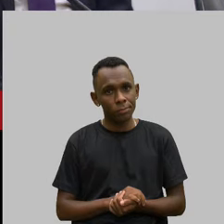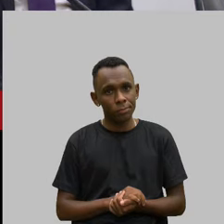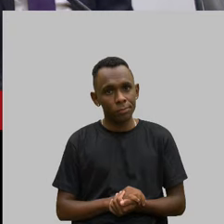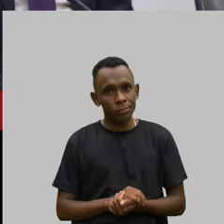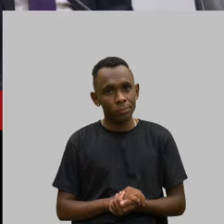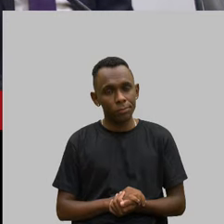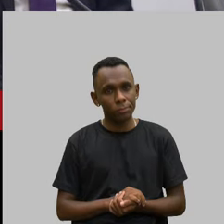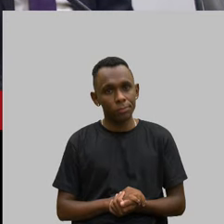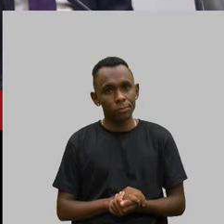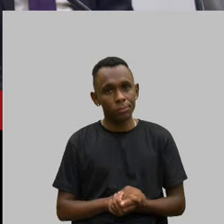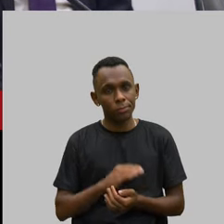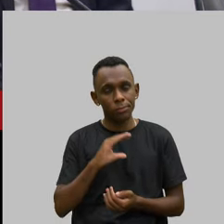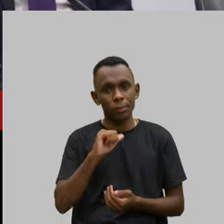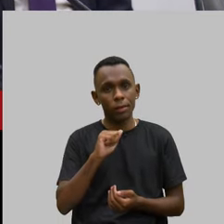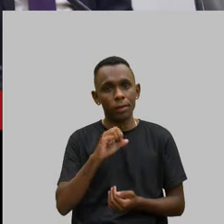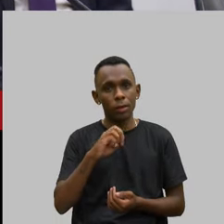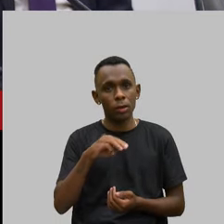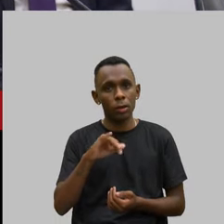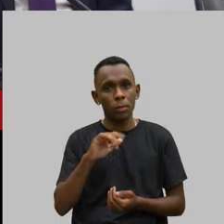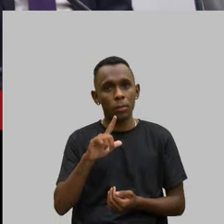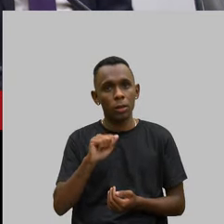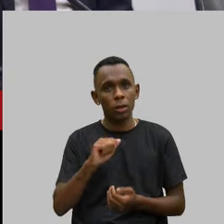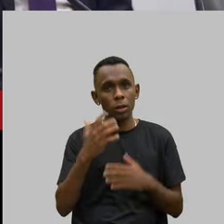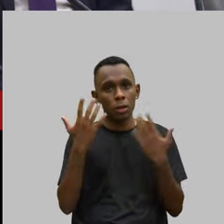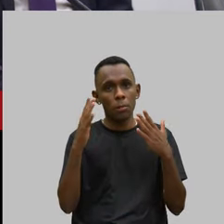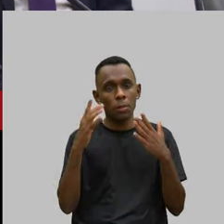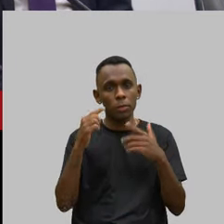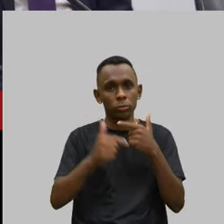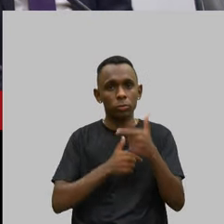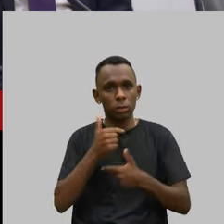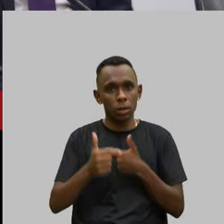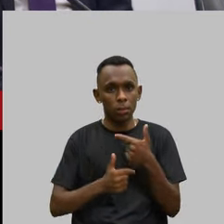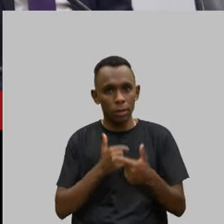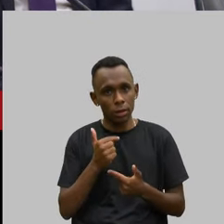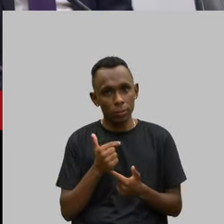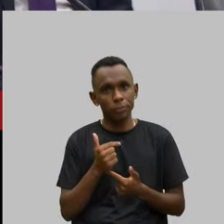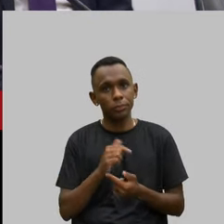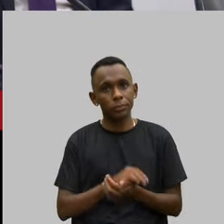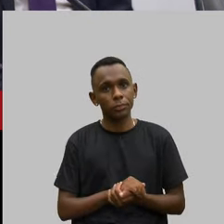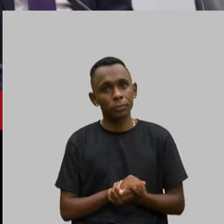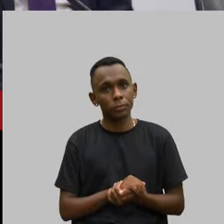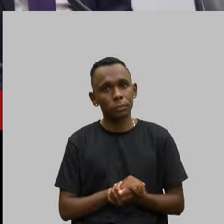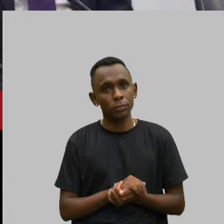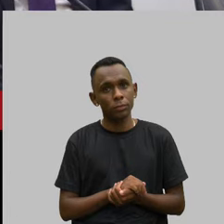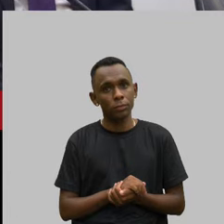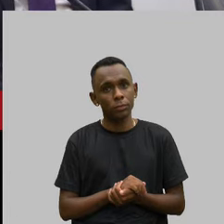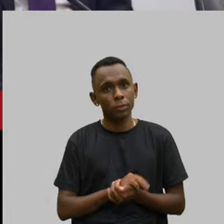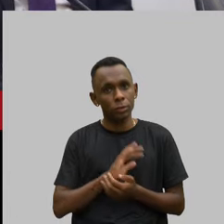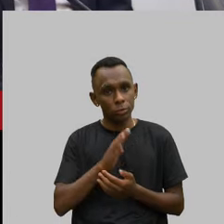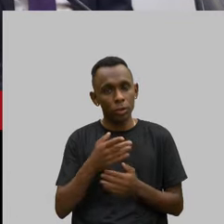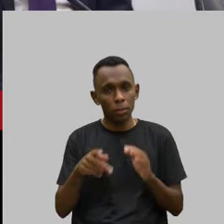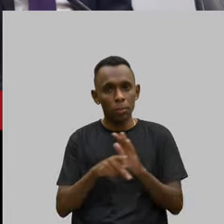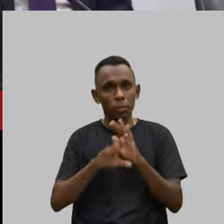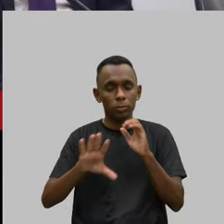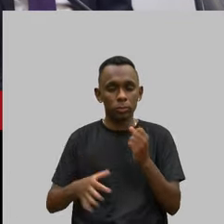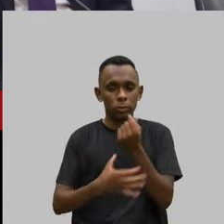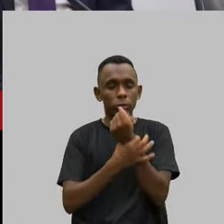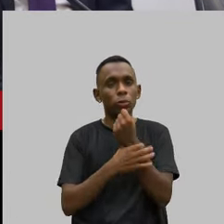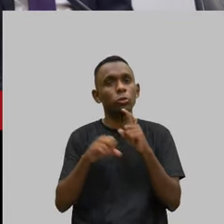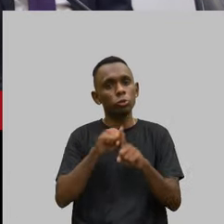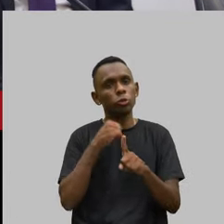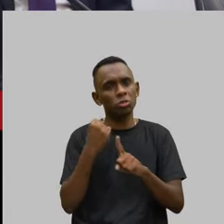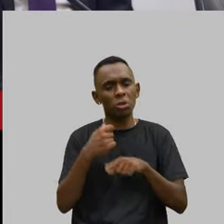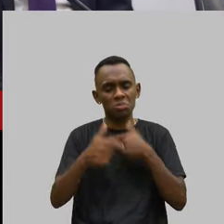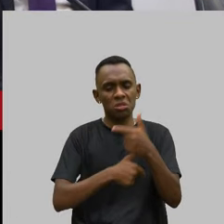Camila Neves Parabéns pelo seu bom trabalho Desde o tempo da Defesa Social que a gente acompanha o seu